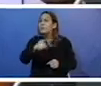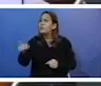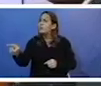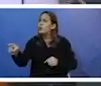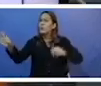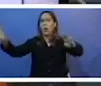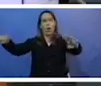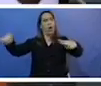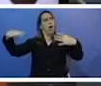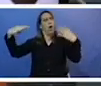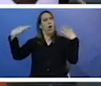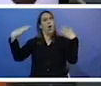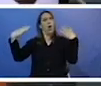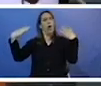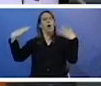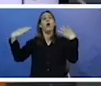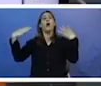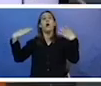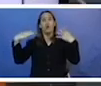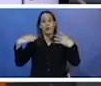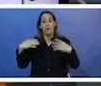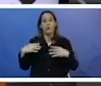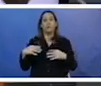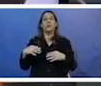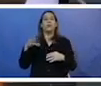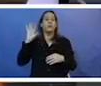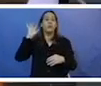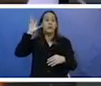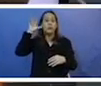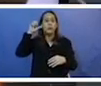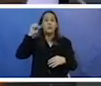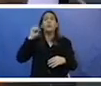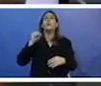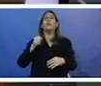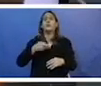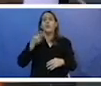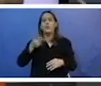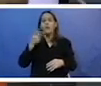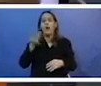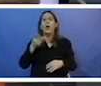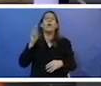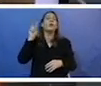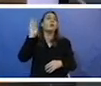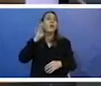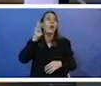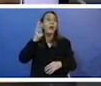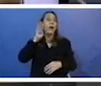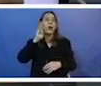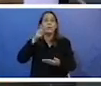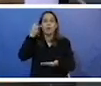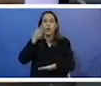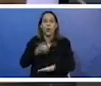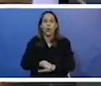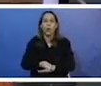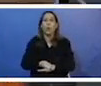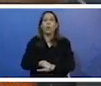ali na feira, atenção para ele, as pessoas escutam, oh, que história legal, e compram o livreto